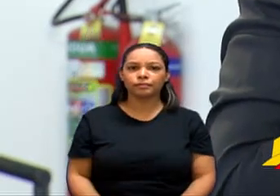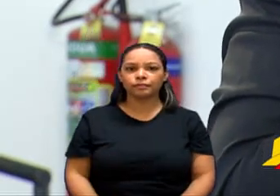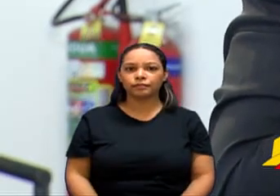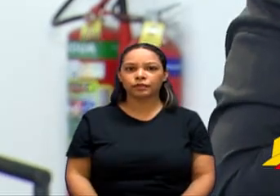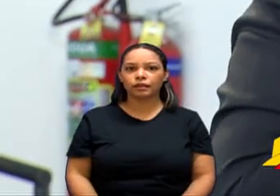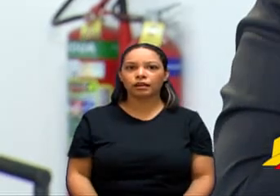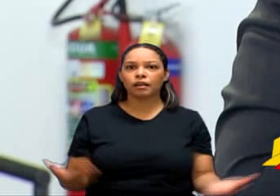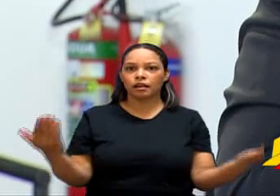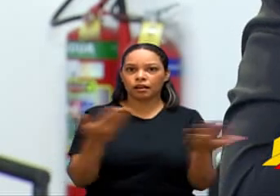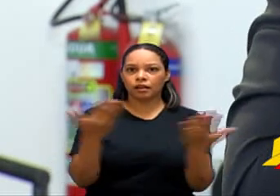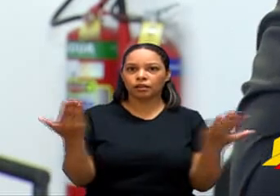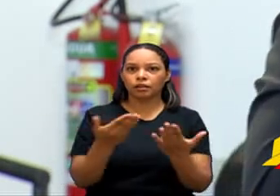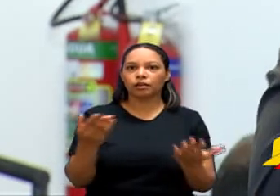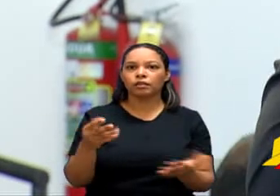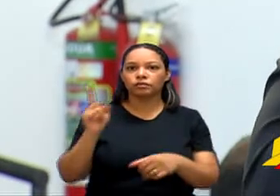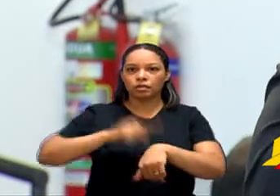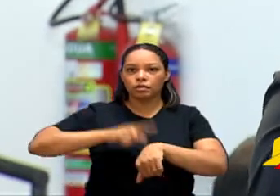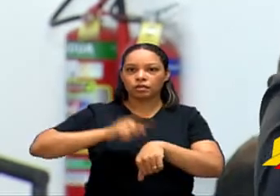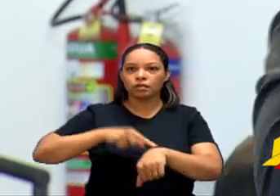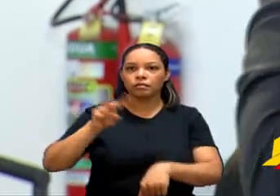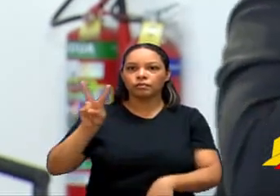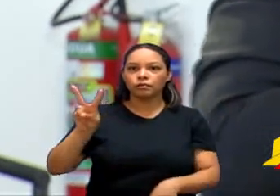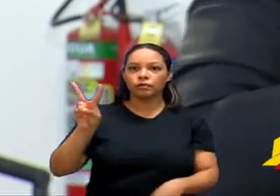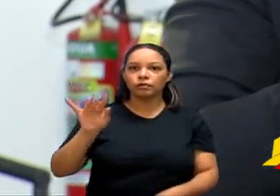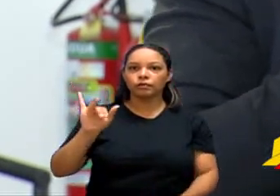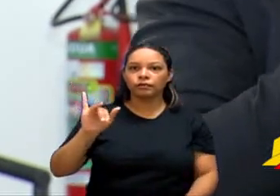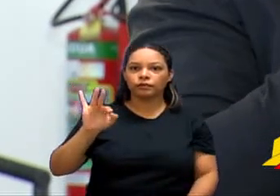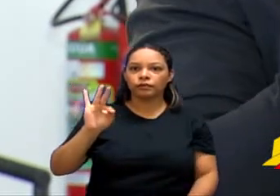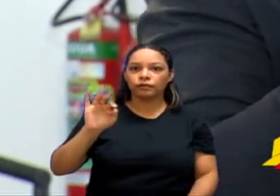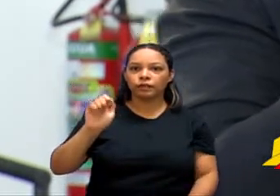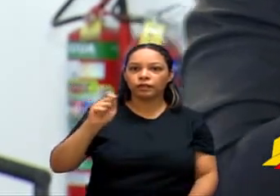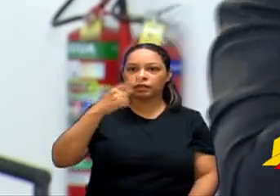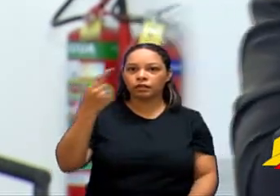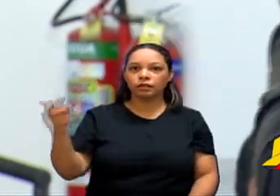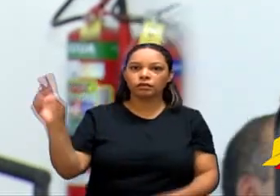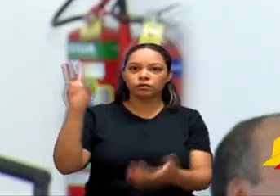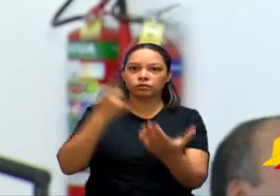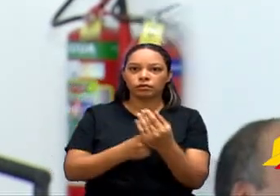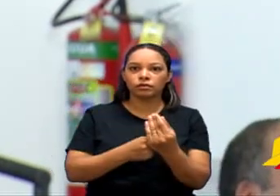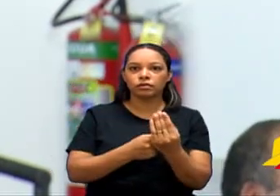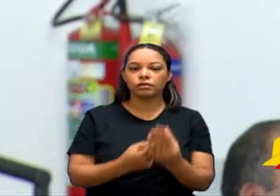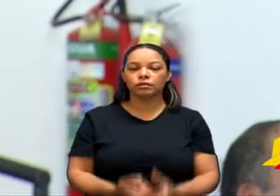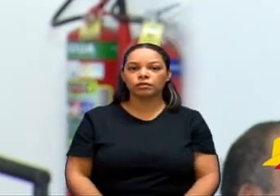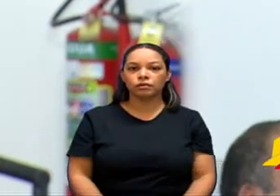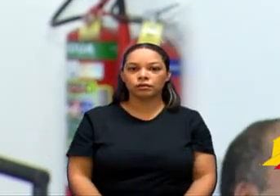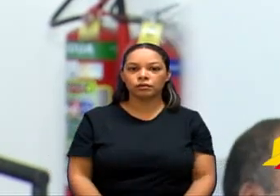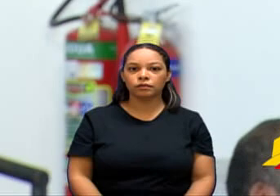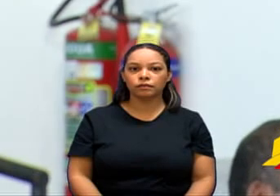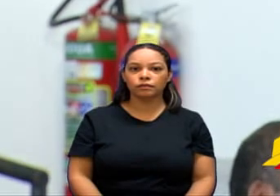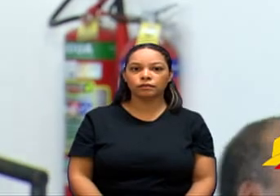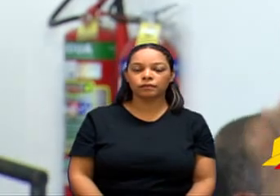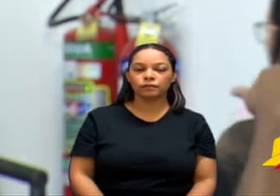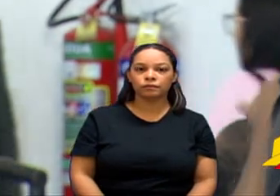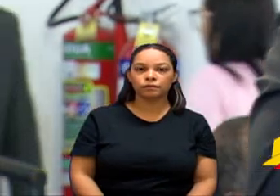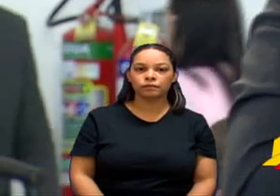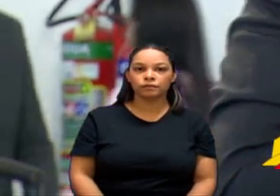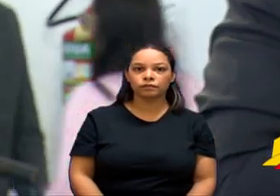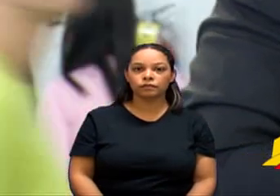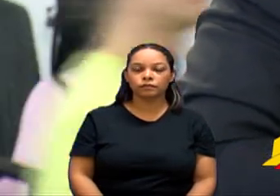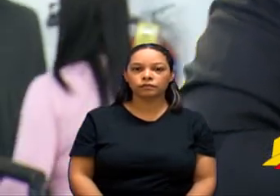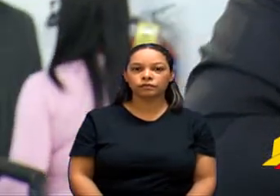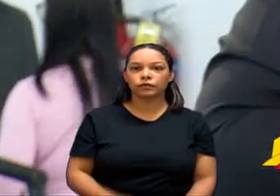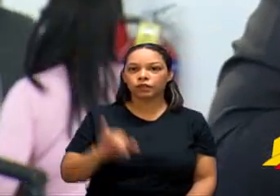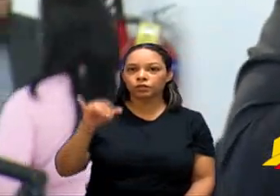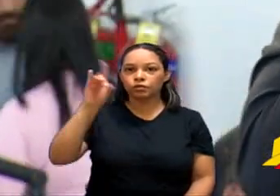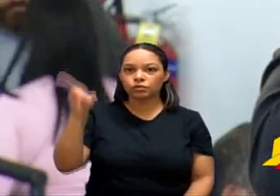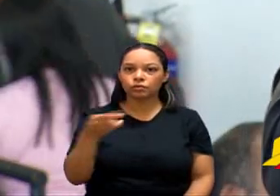Vitão. Então, o Vitão... Maravilha, nosso presidente e nosso amigo Cláudio. Por enquanto, então. João Donizete,